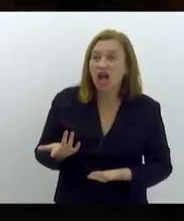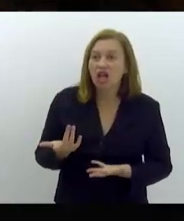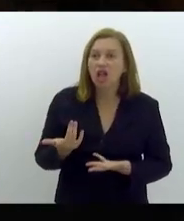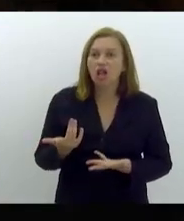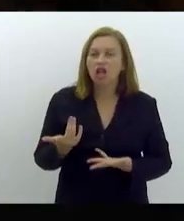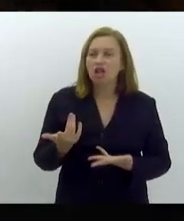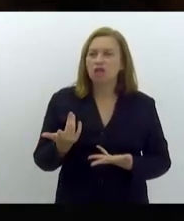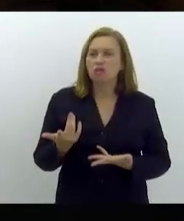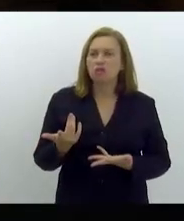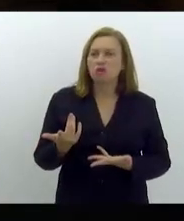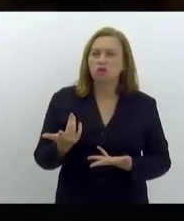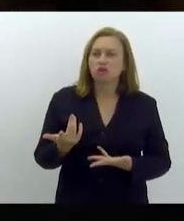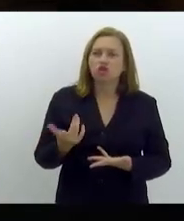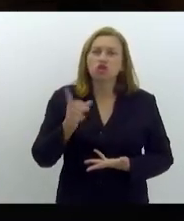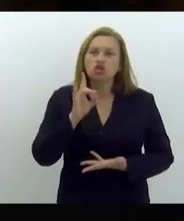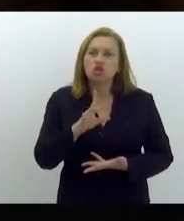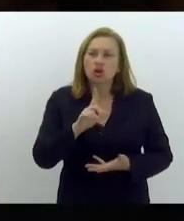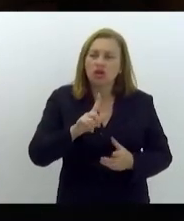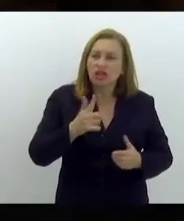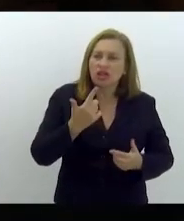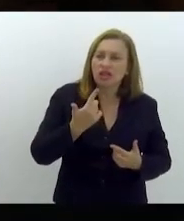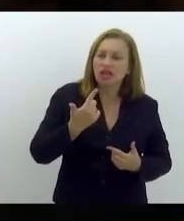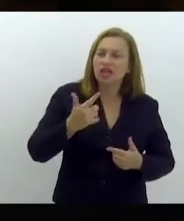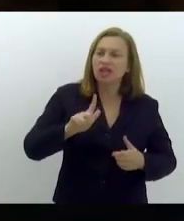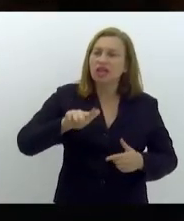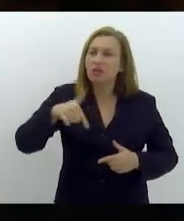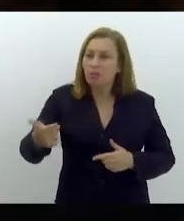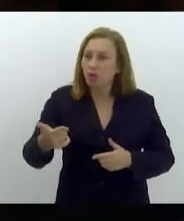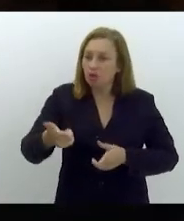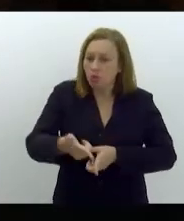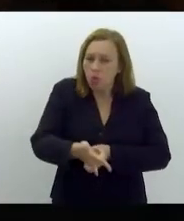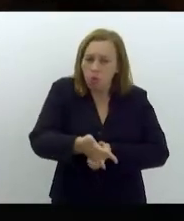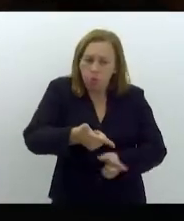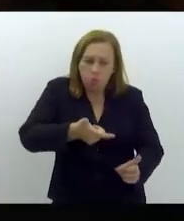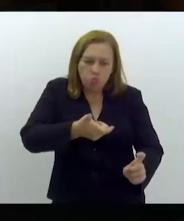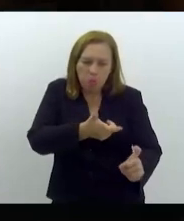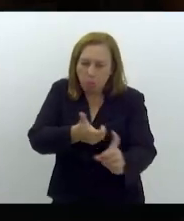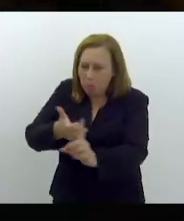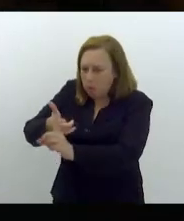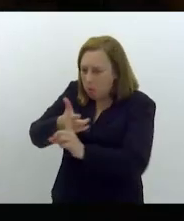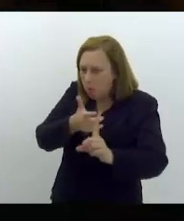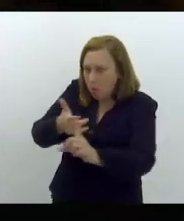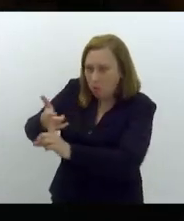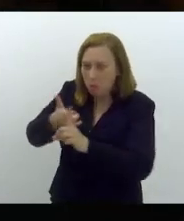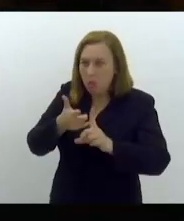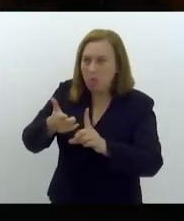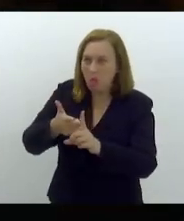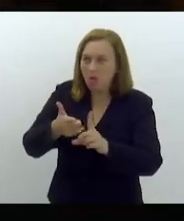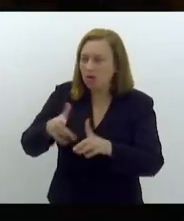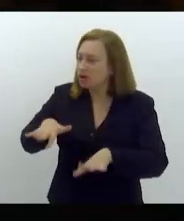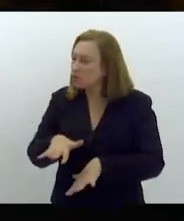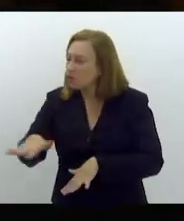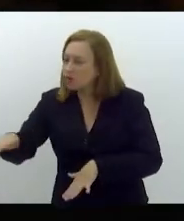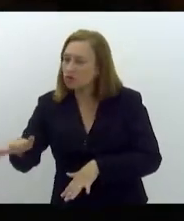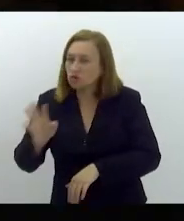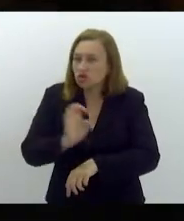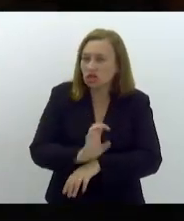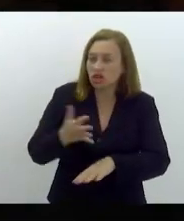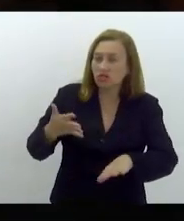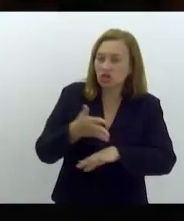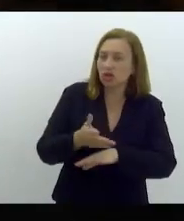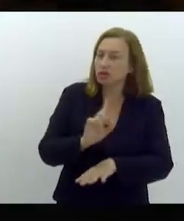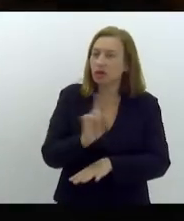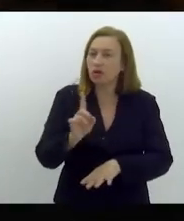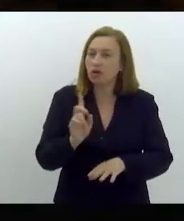que só é depois que o fuzil chega na favela que o estado vai entrar dentro da favela atrás desse fuzil as maiores